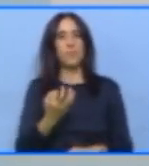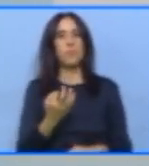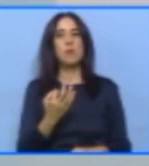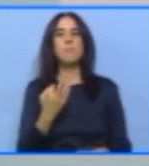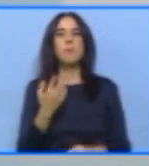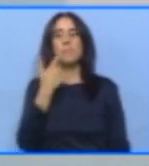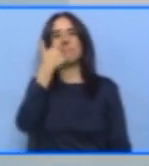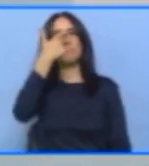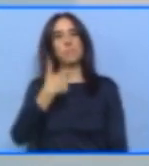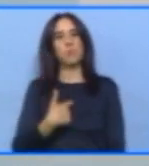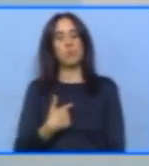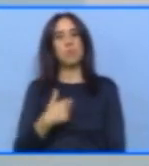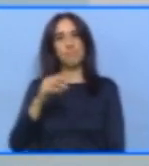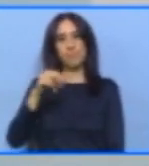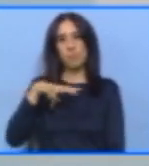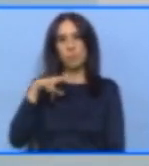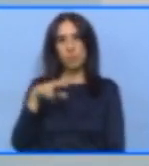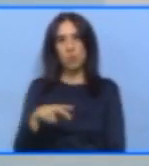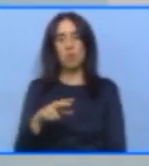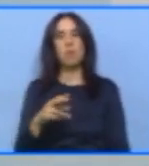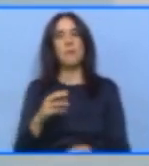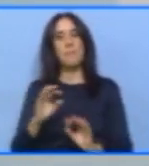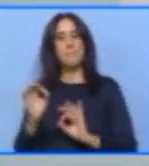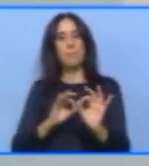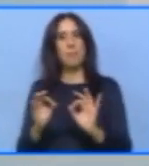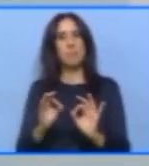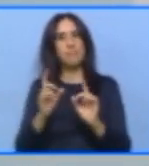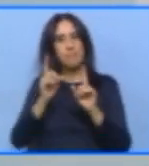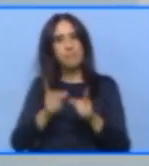aquela pessoa que em Portugal desencadeou